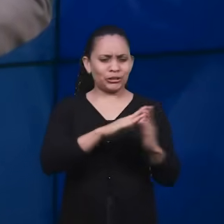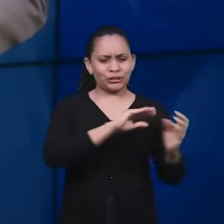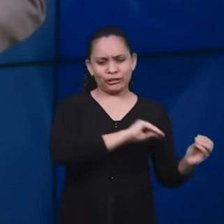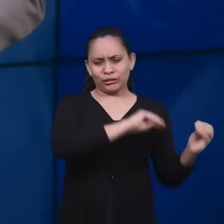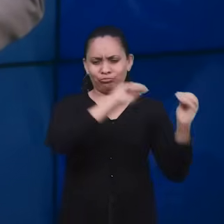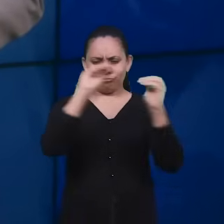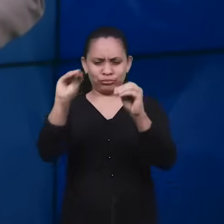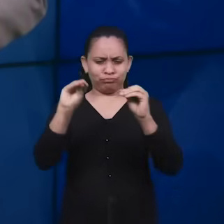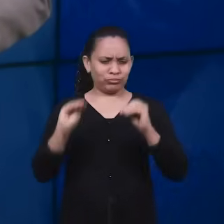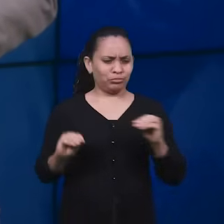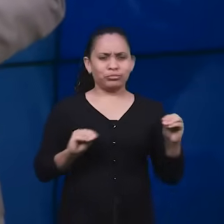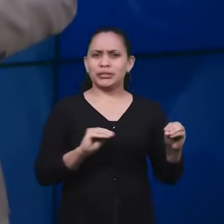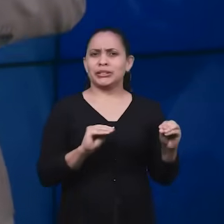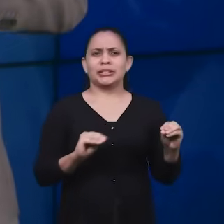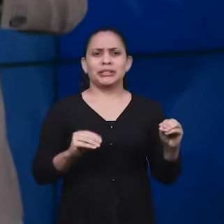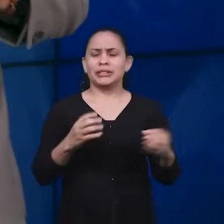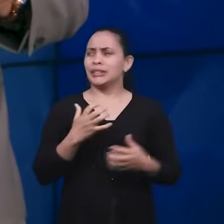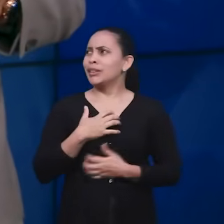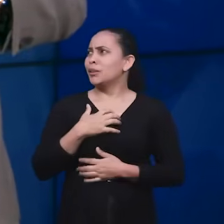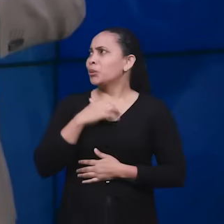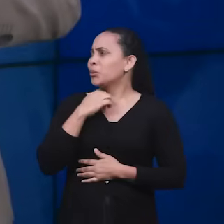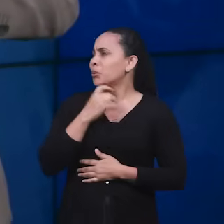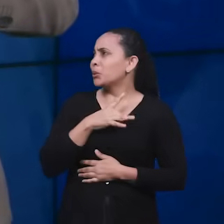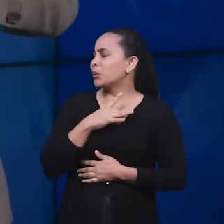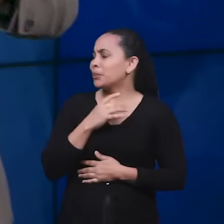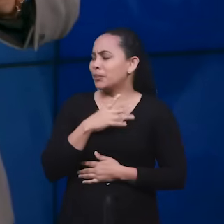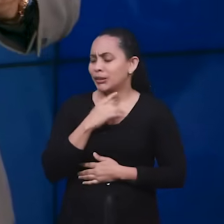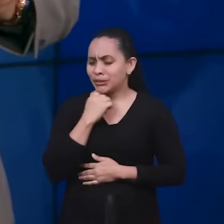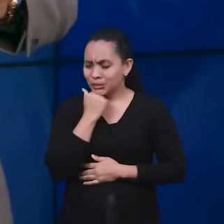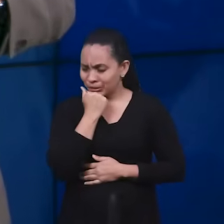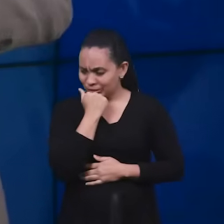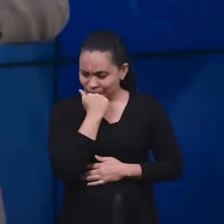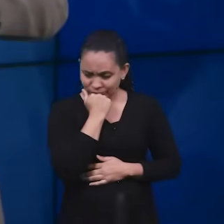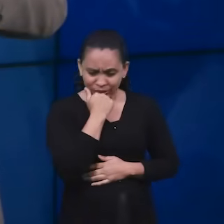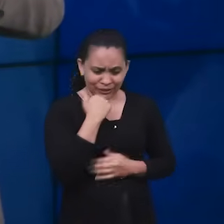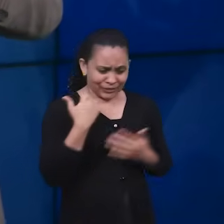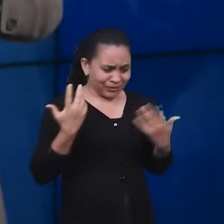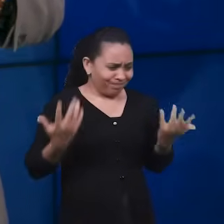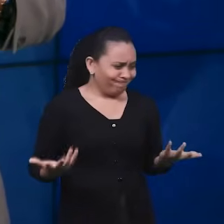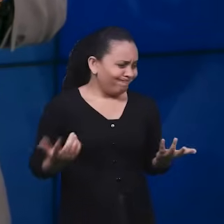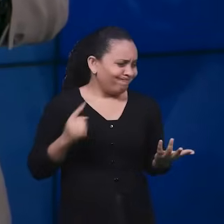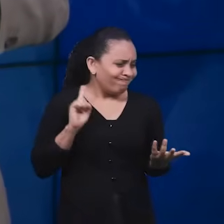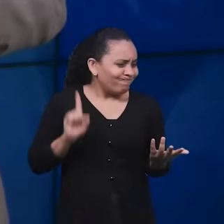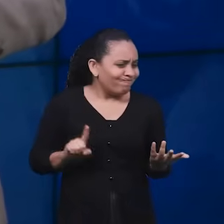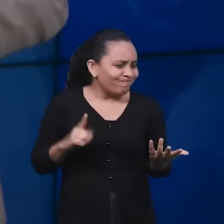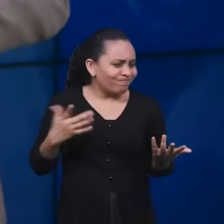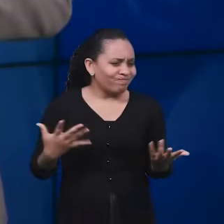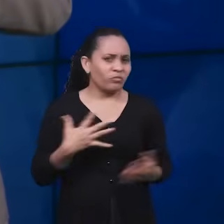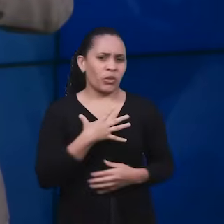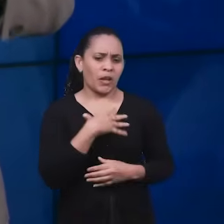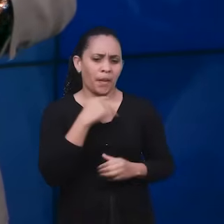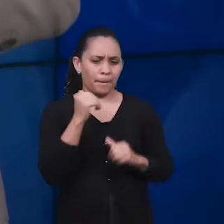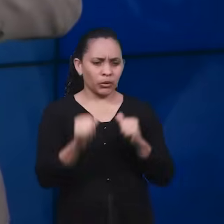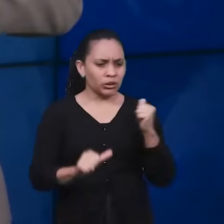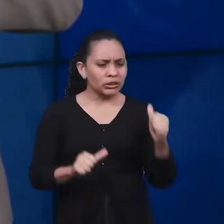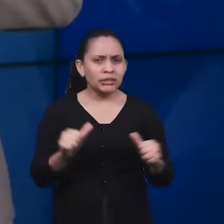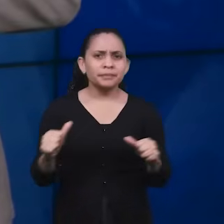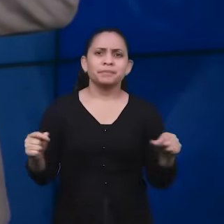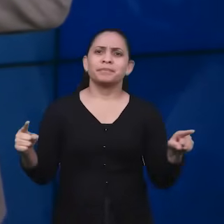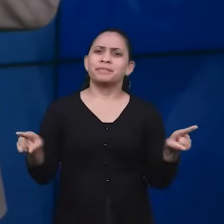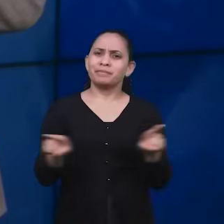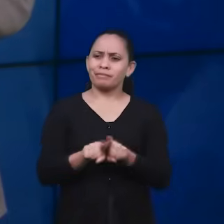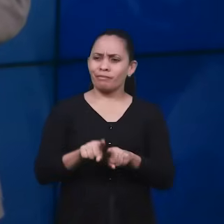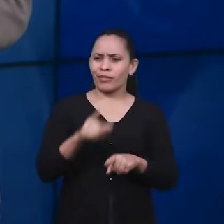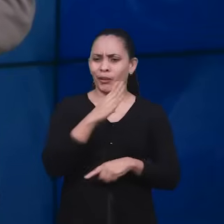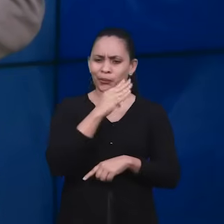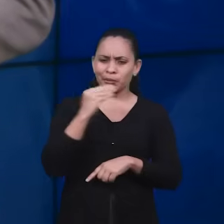casa, tudo isso gera uma insegurança, gera medos, gera instabilidade. Os filhos vão mudando com o tempo, era